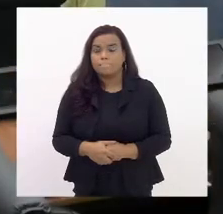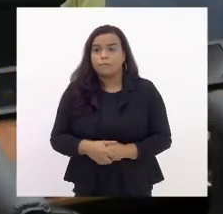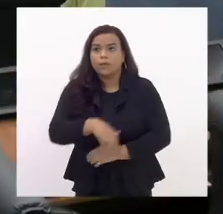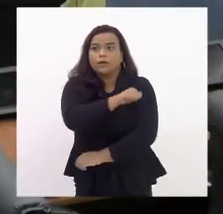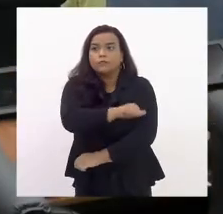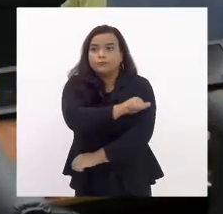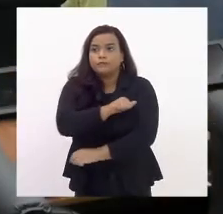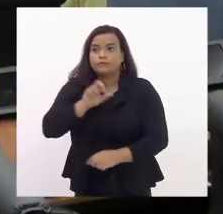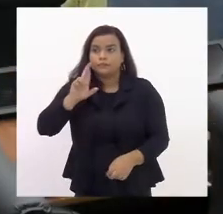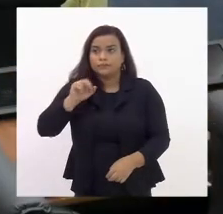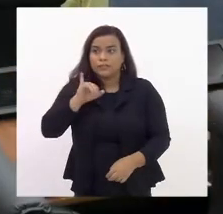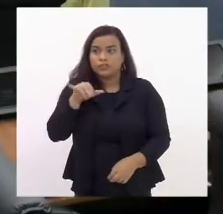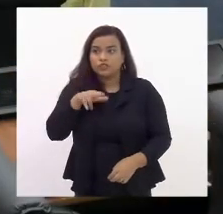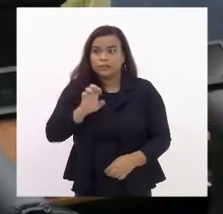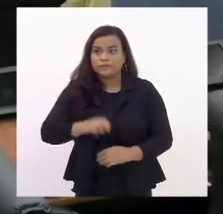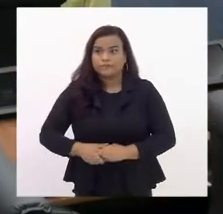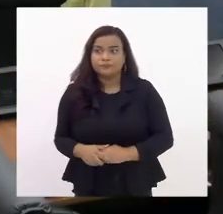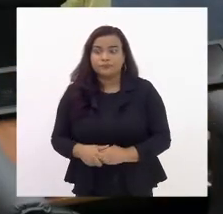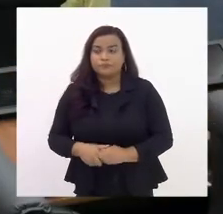enfermeira Rejane.